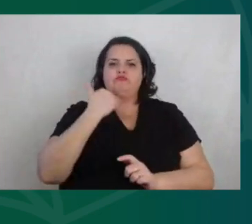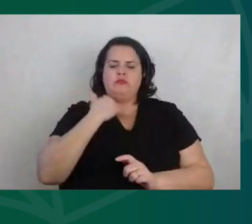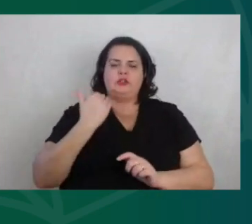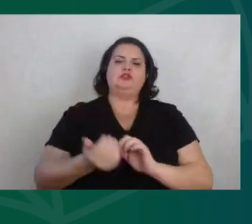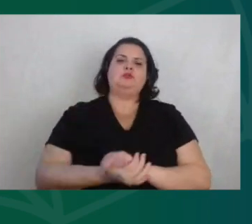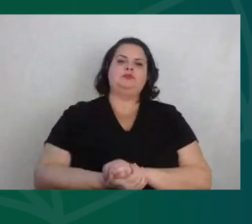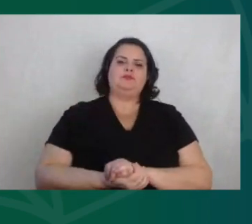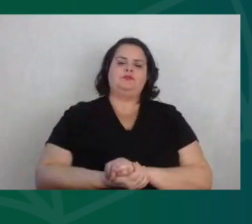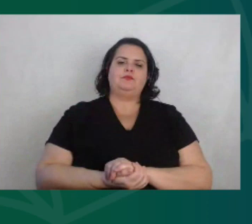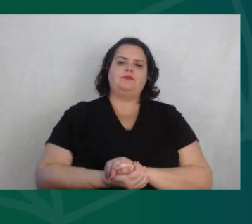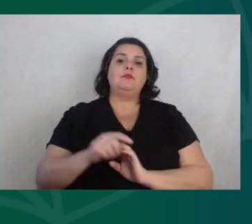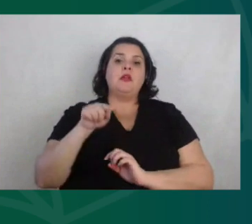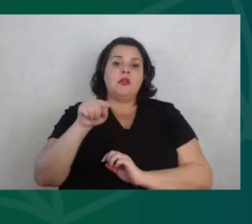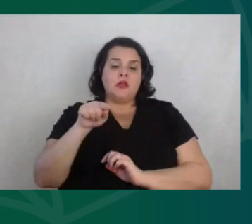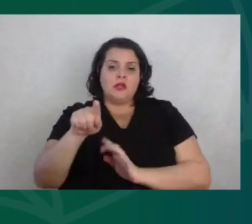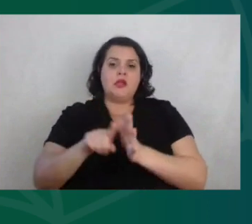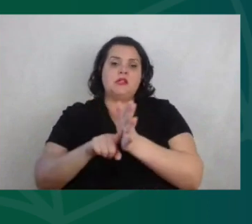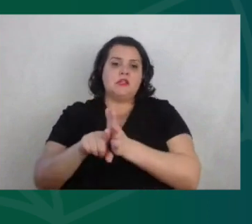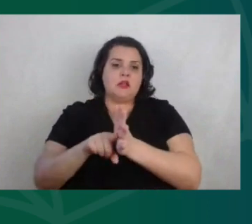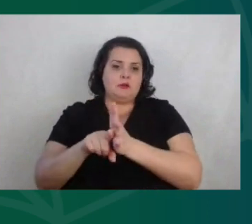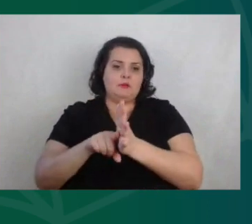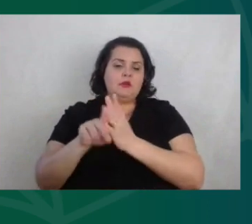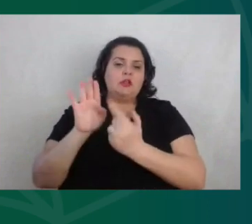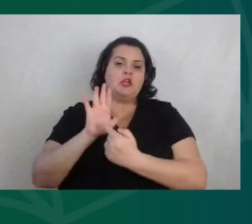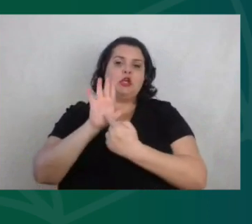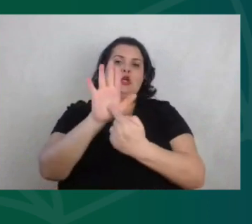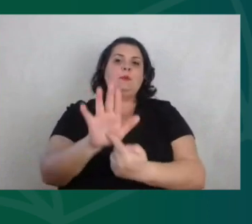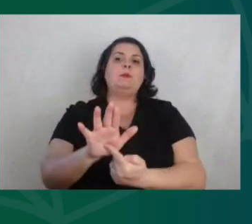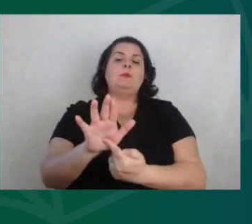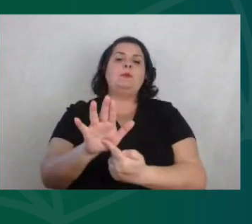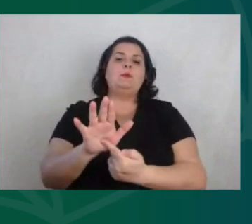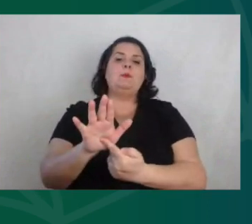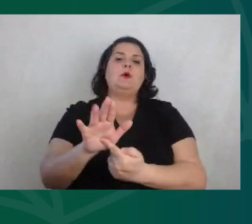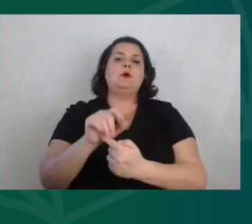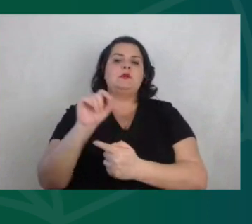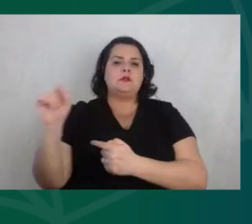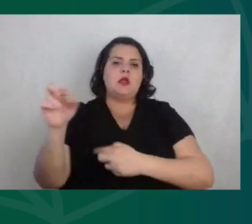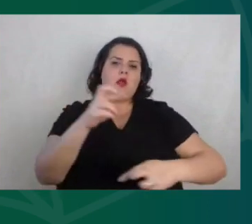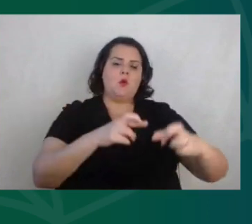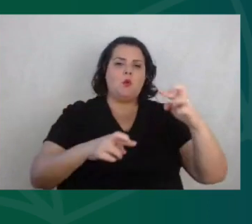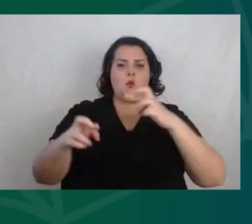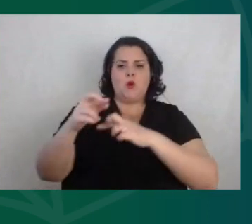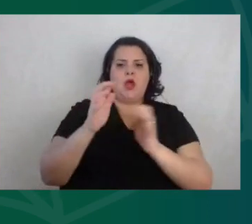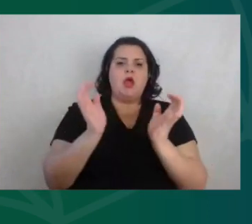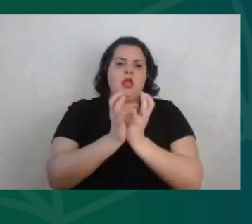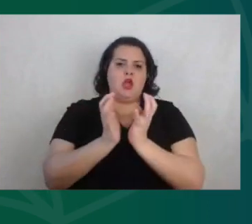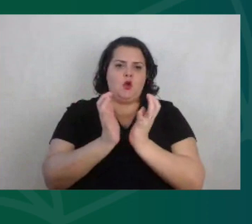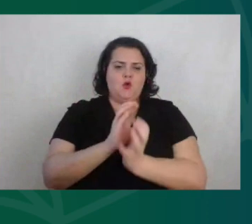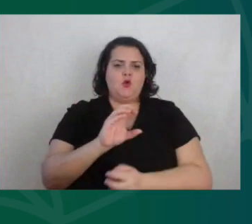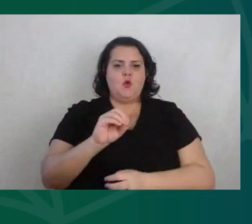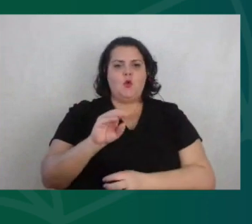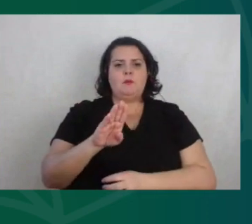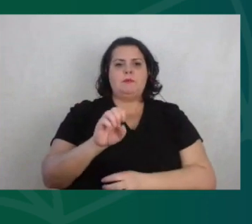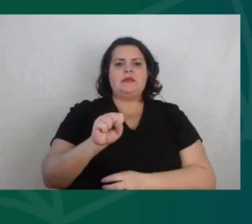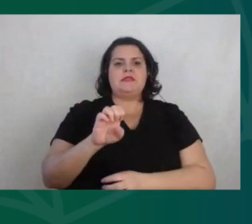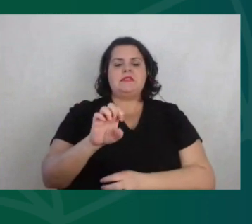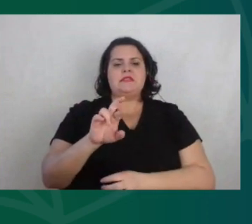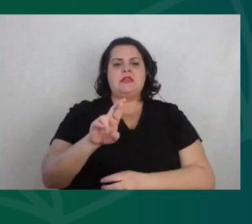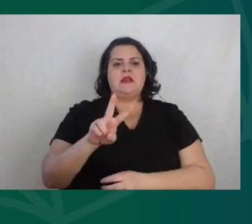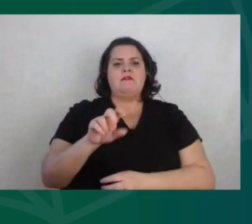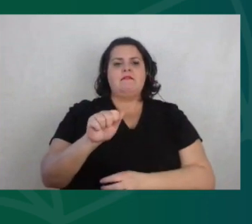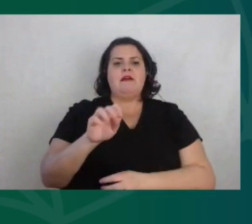E esse estudo mostra muito bem do Observatório Covid-19, né, um grupo de pesquisadores que